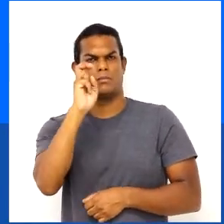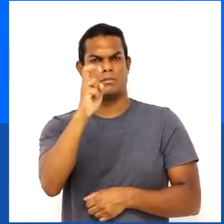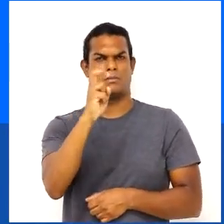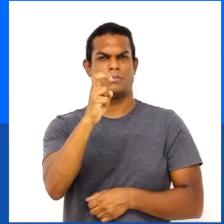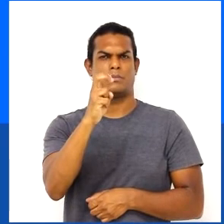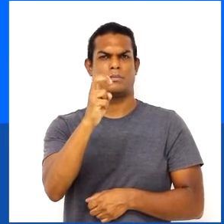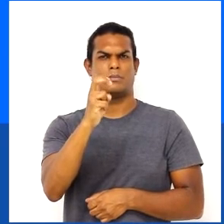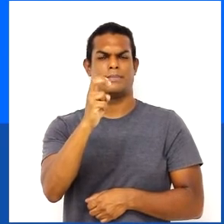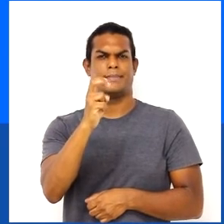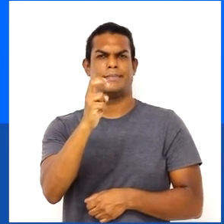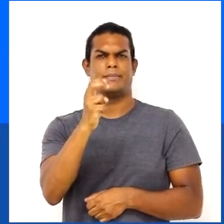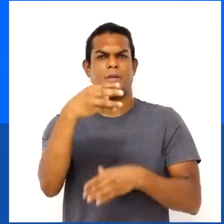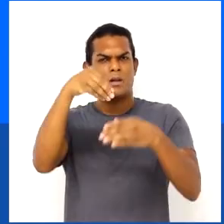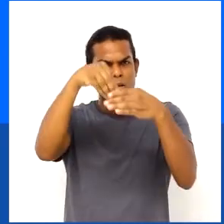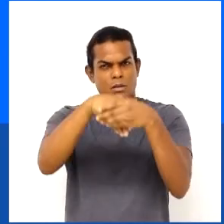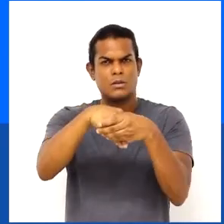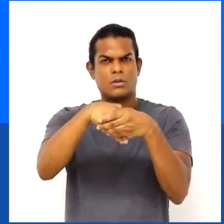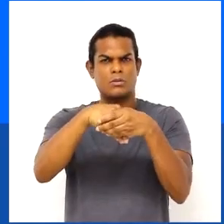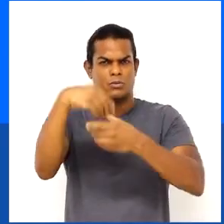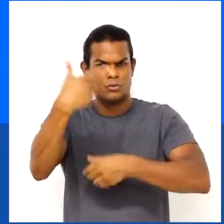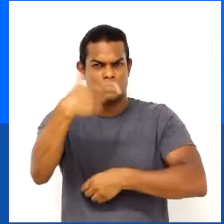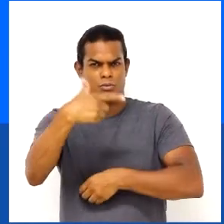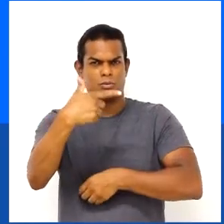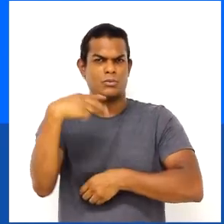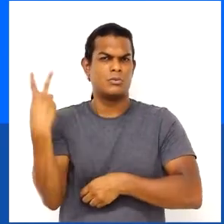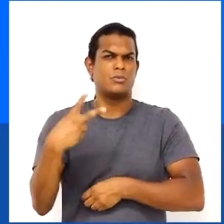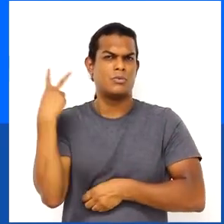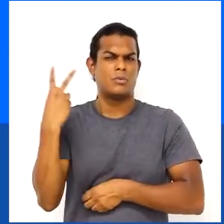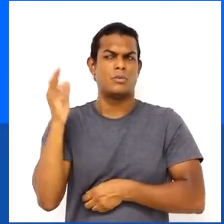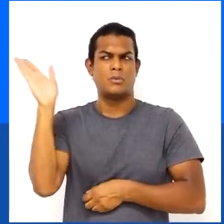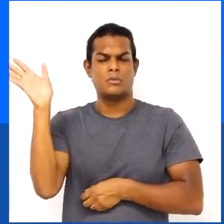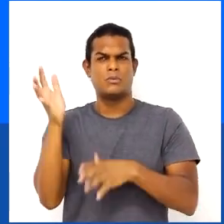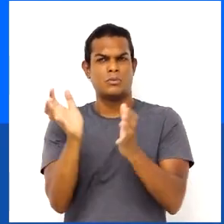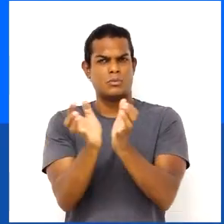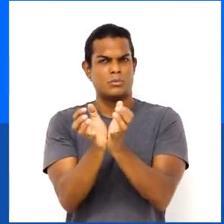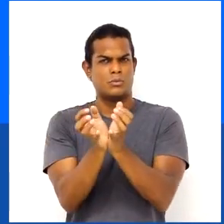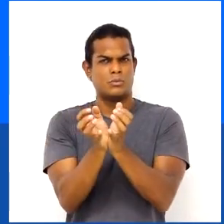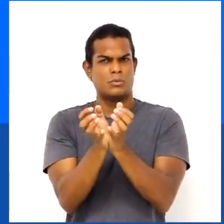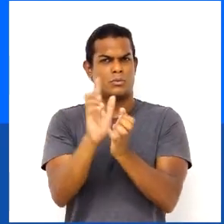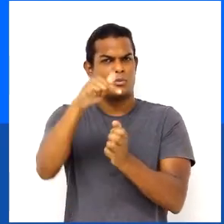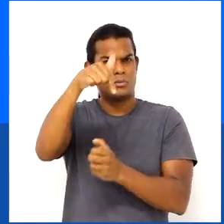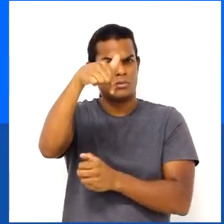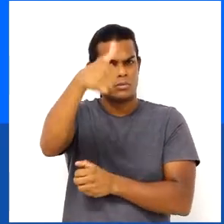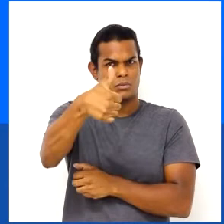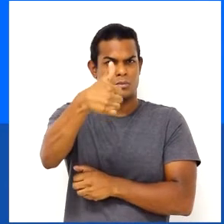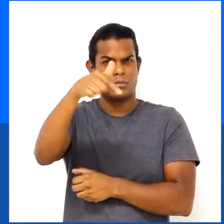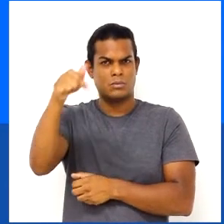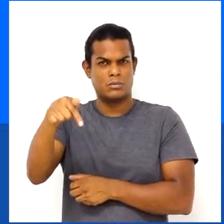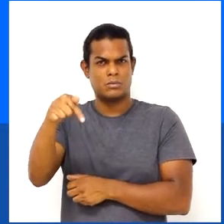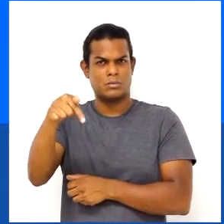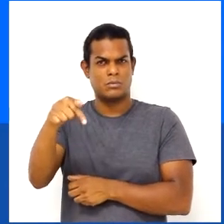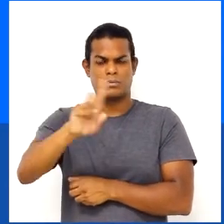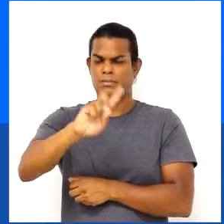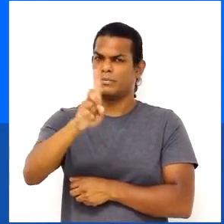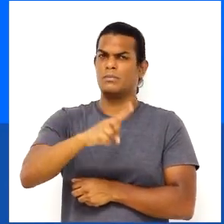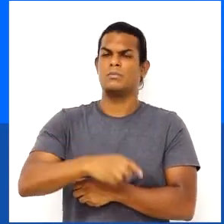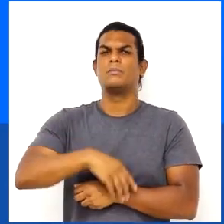23,5 está contido no segundo valor da frequência absoluta, que é 17? Não.